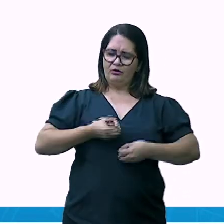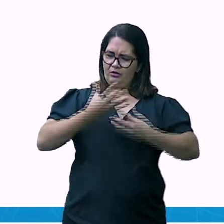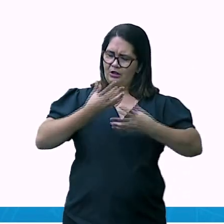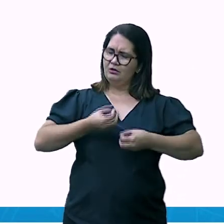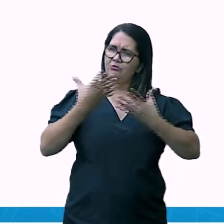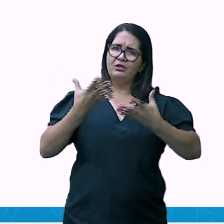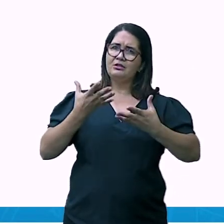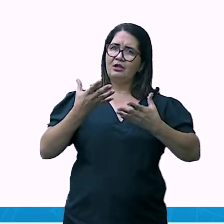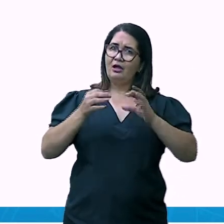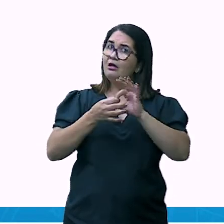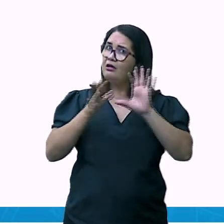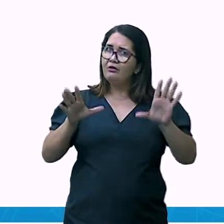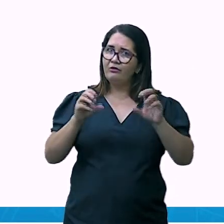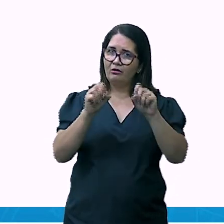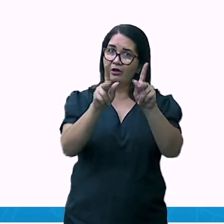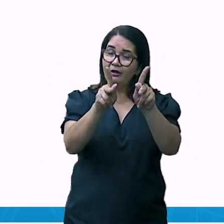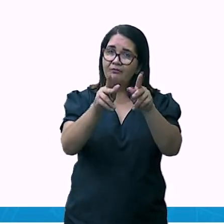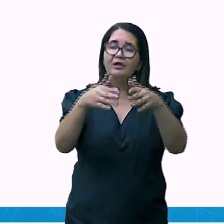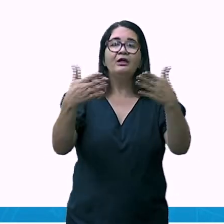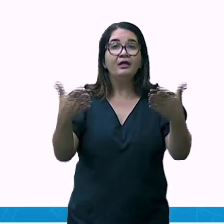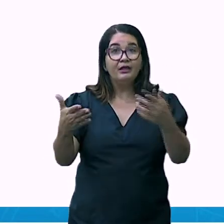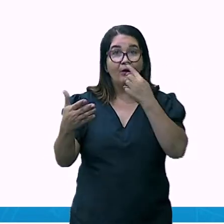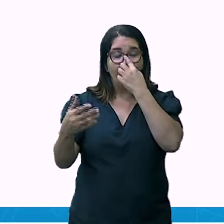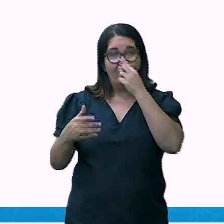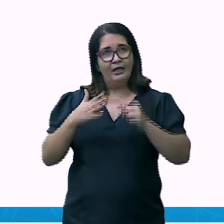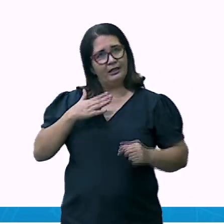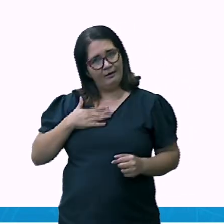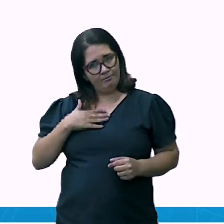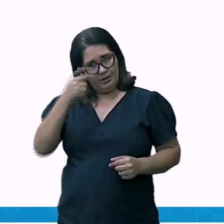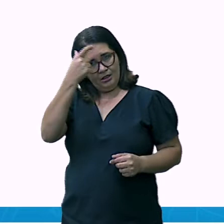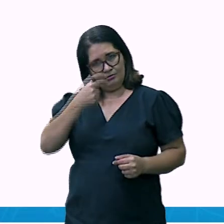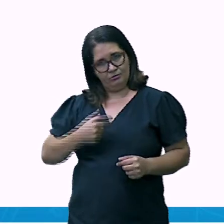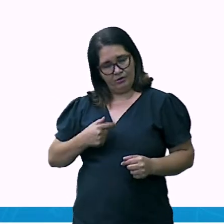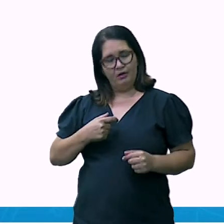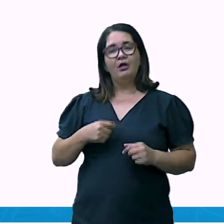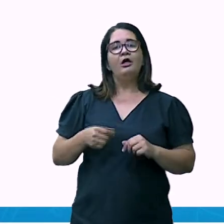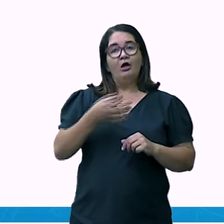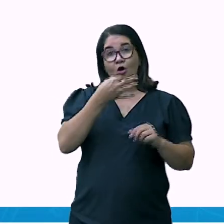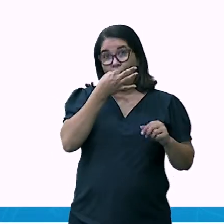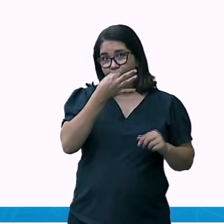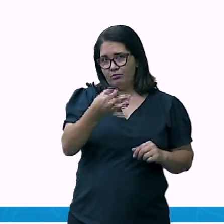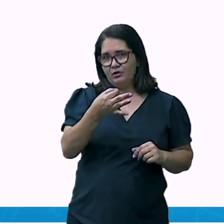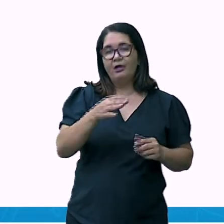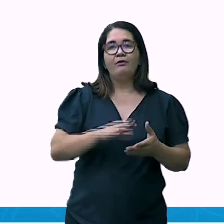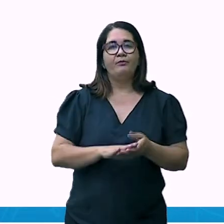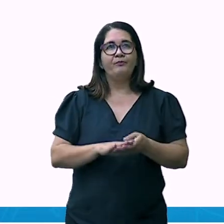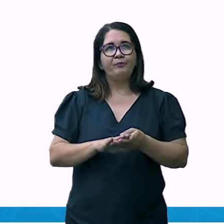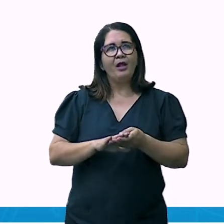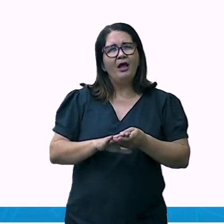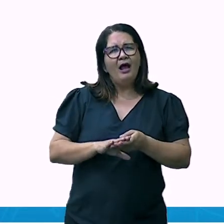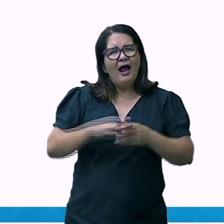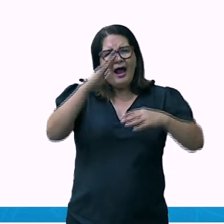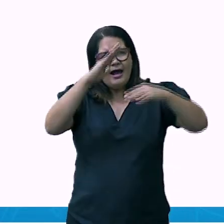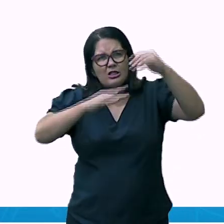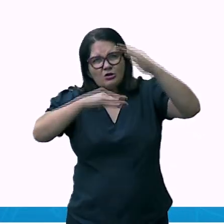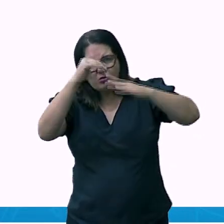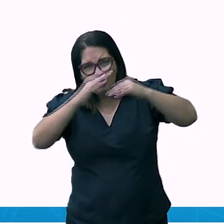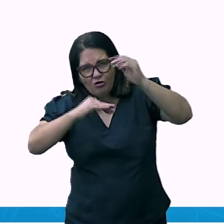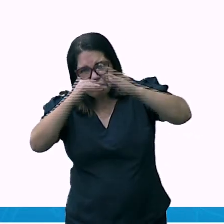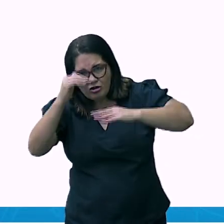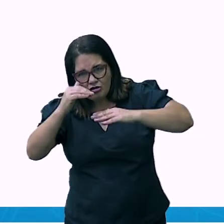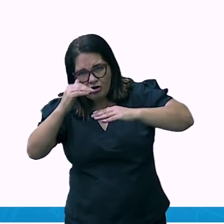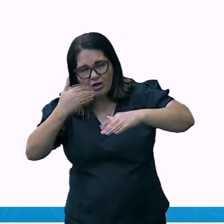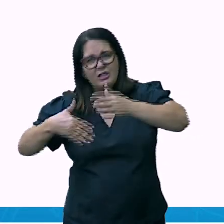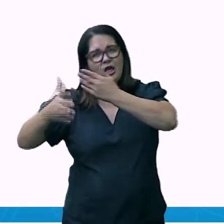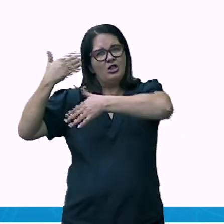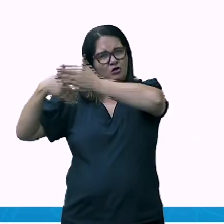opinião para vocês, tá? Na minha opinião, as profissões mudaram para se adequar às necessidades